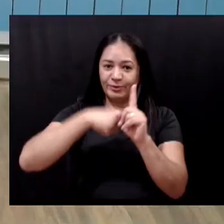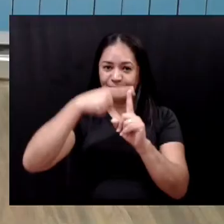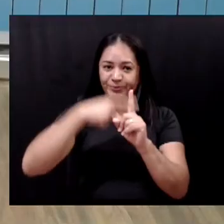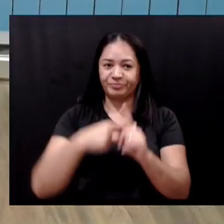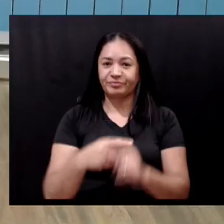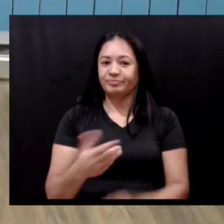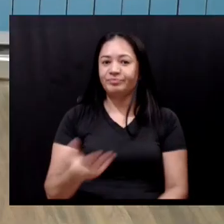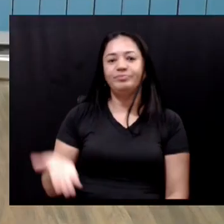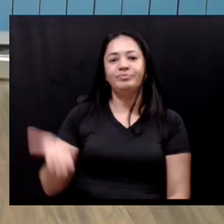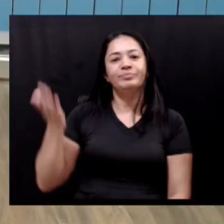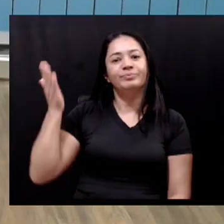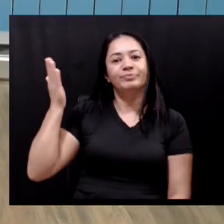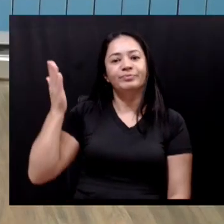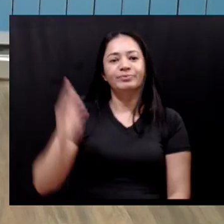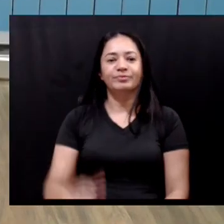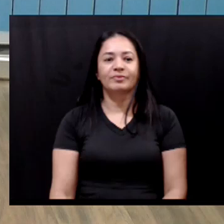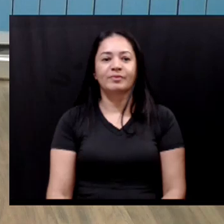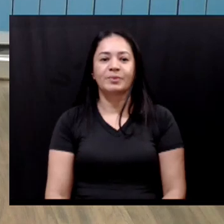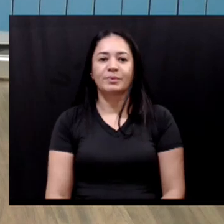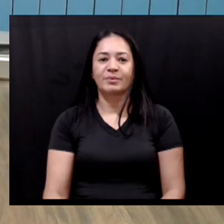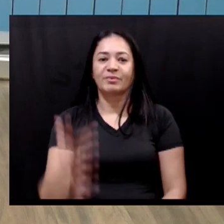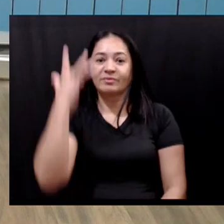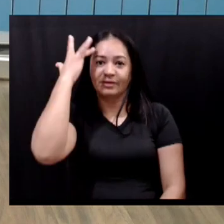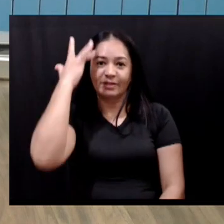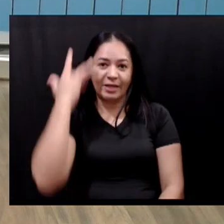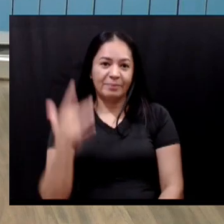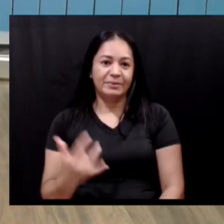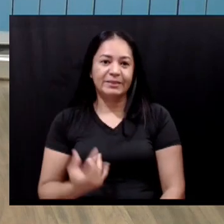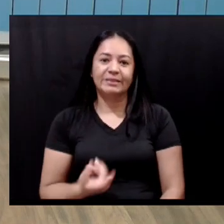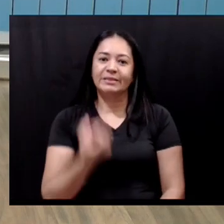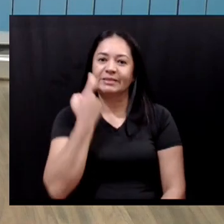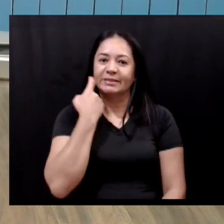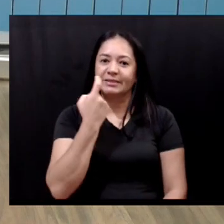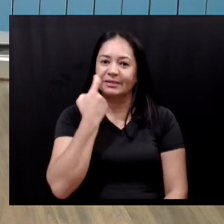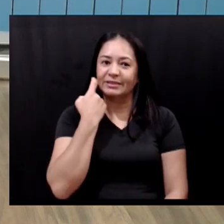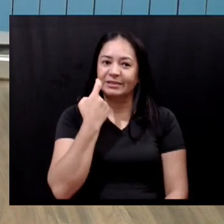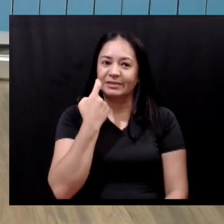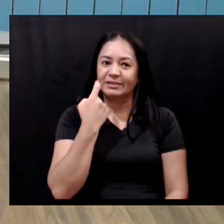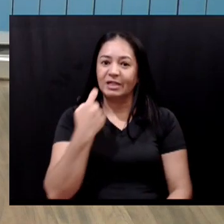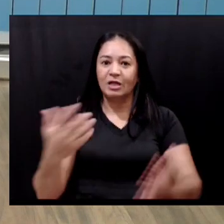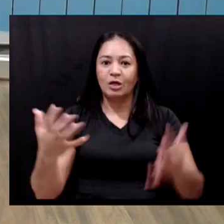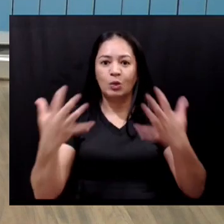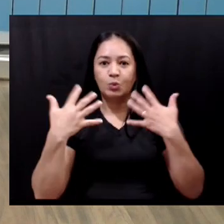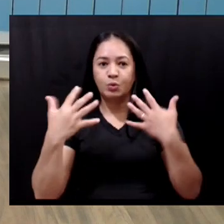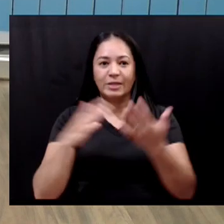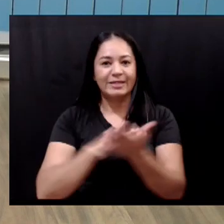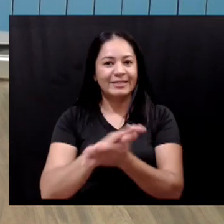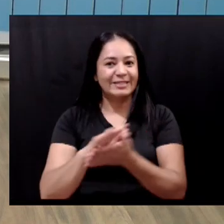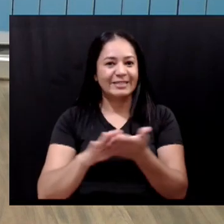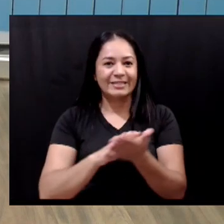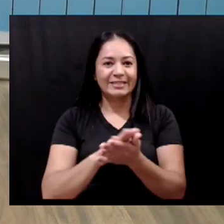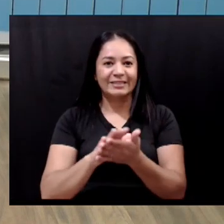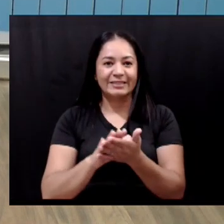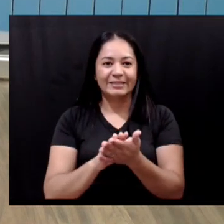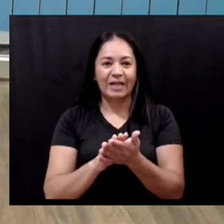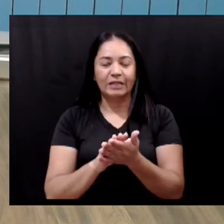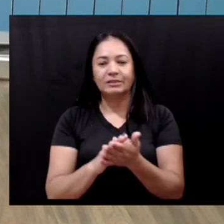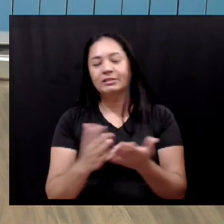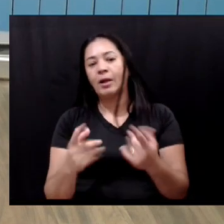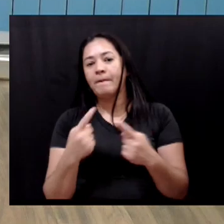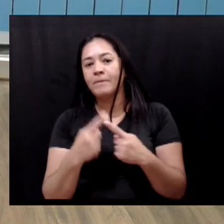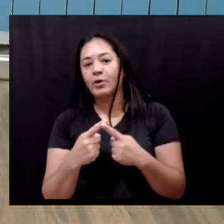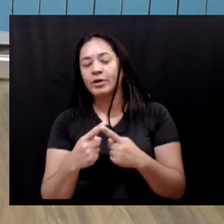Para amanhã, sexta-feira, então, nada de calorão e uma amplitude térmica pequena, porque a mínima é de